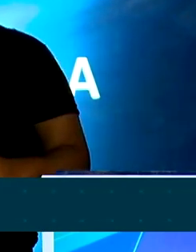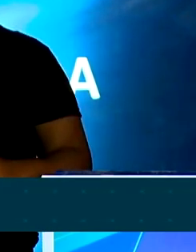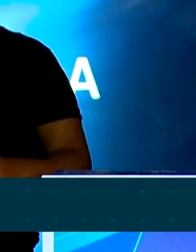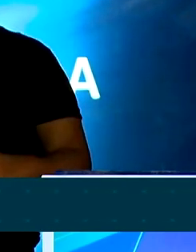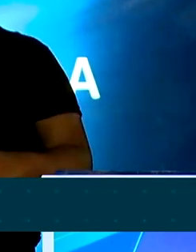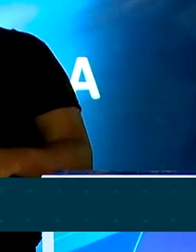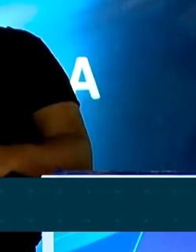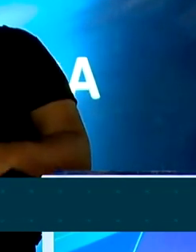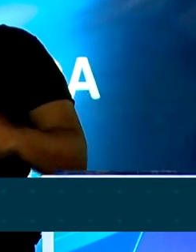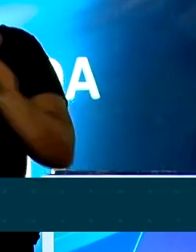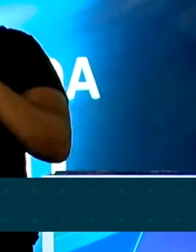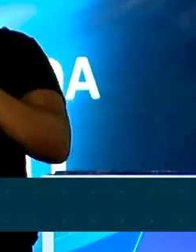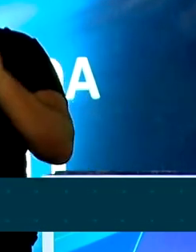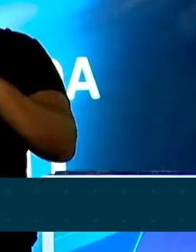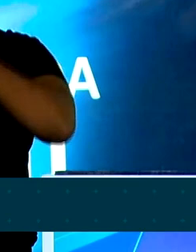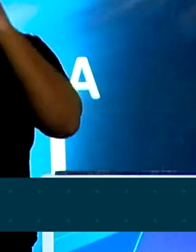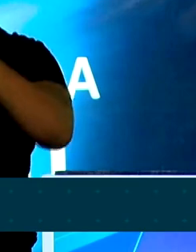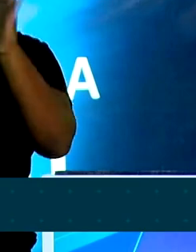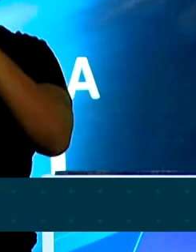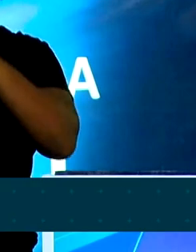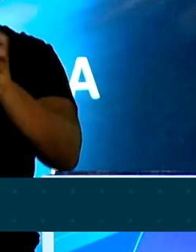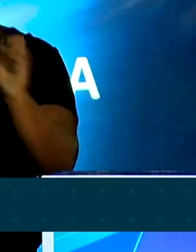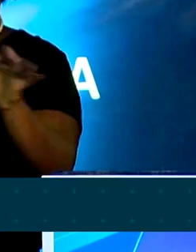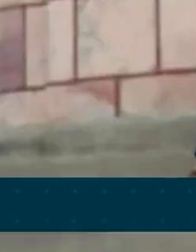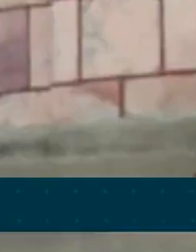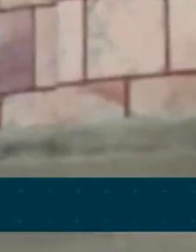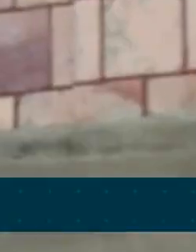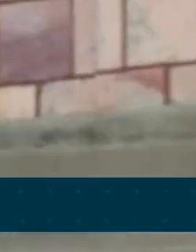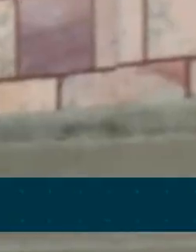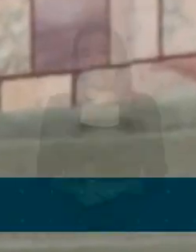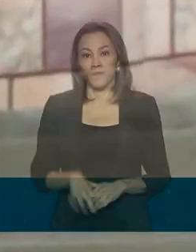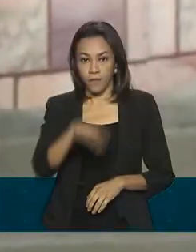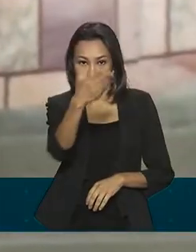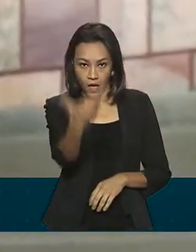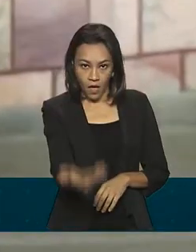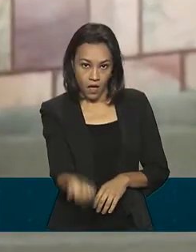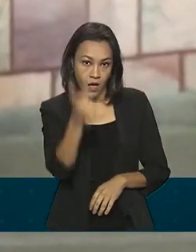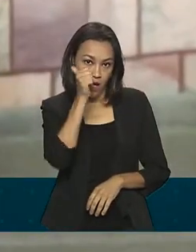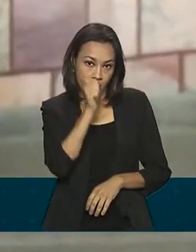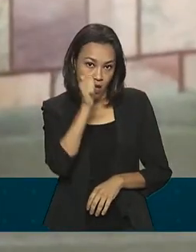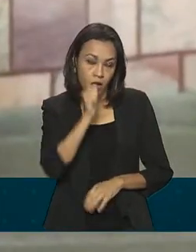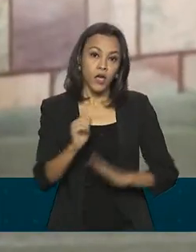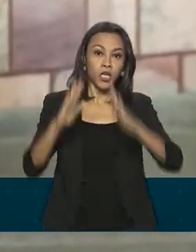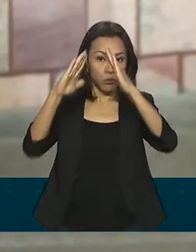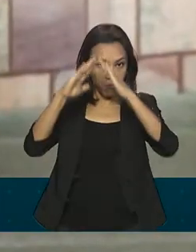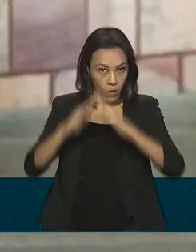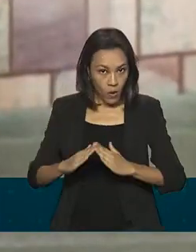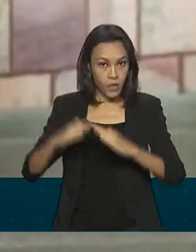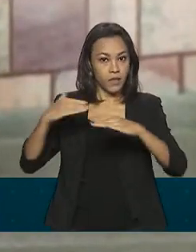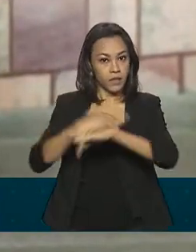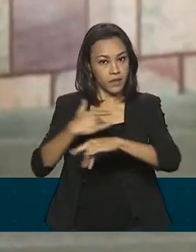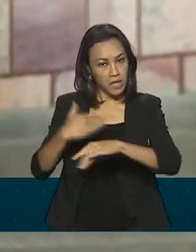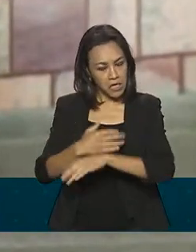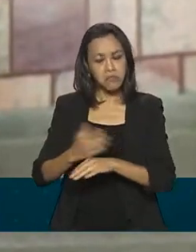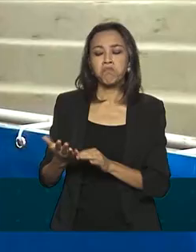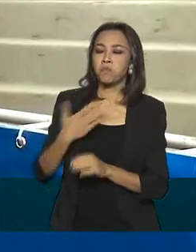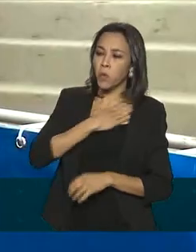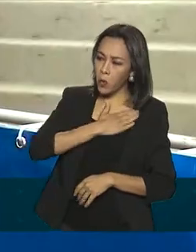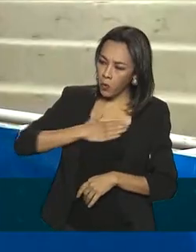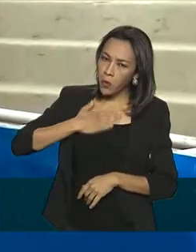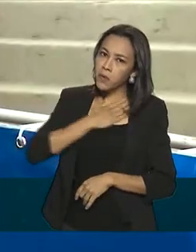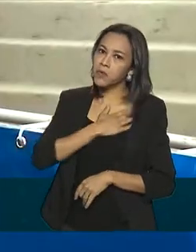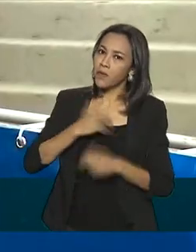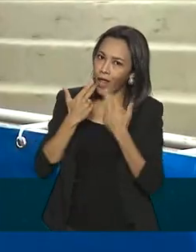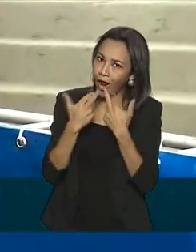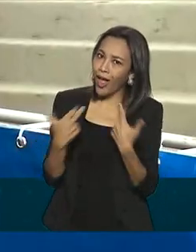educarem os nossos filhos, as nossas crianças. A dona Fátima, moradora de Ceará Mirim, aprovou a novidade.